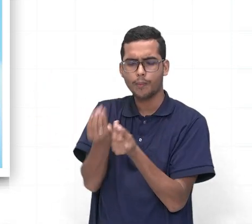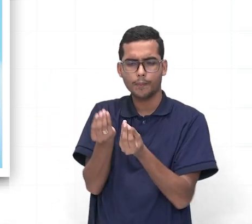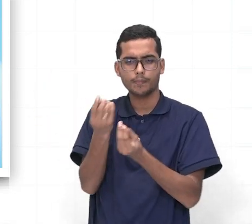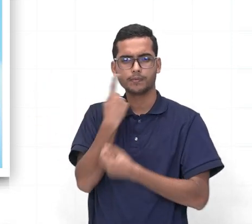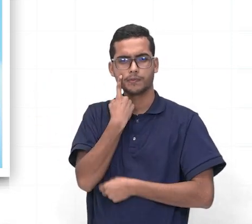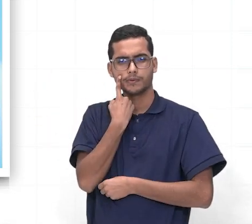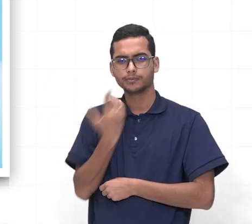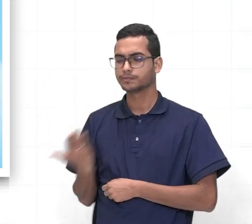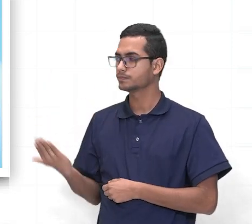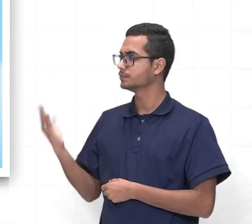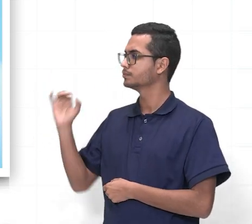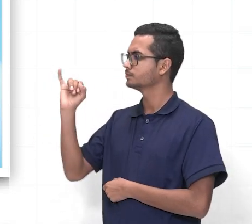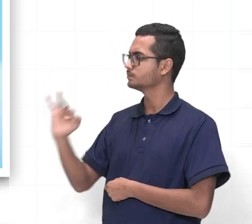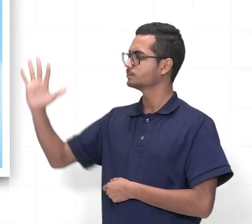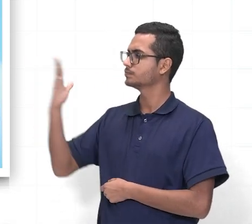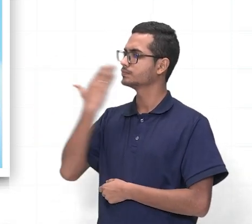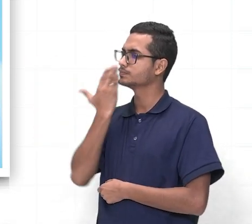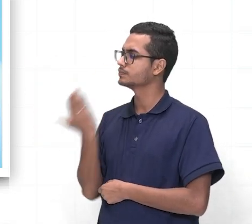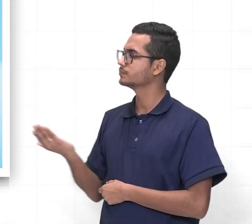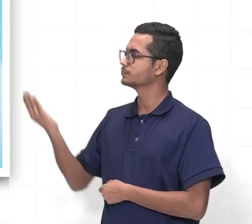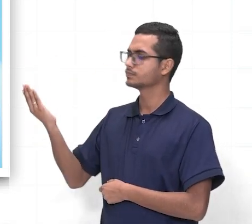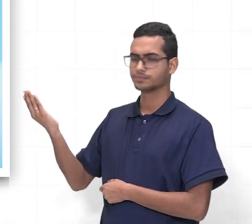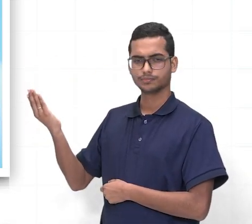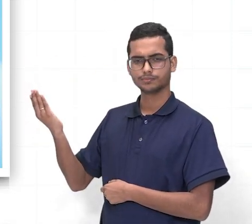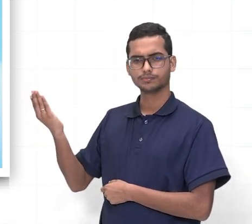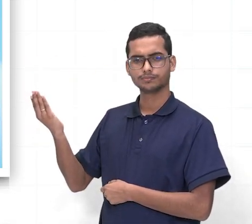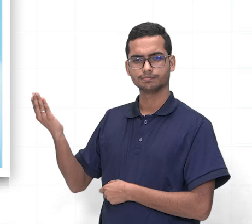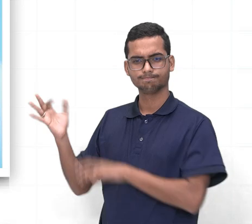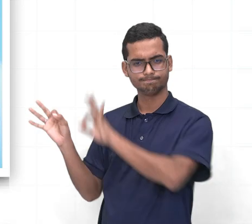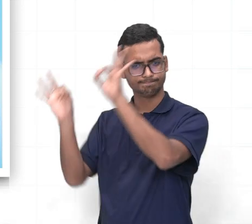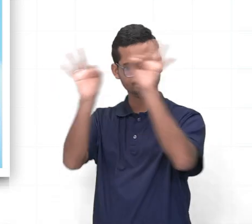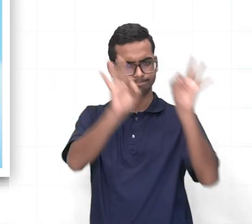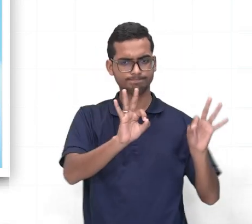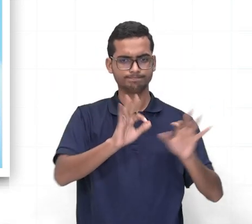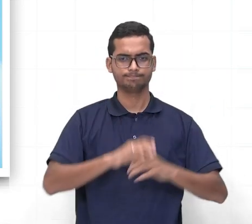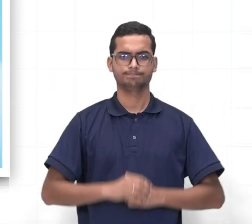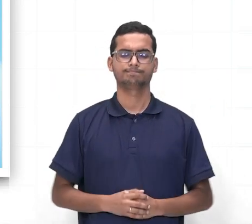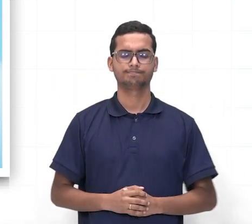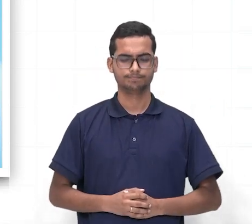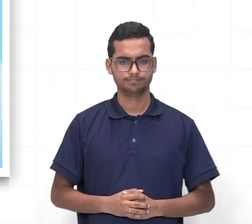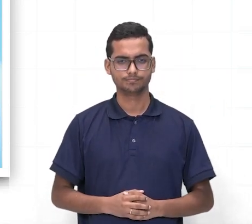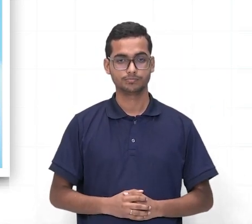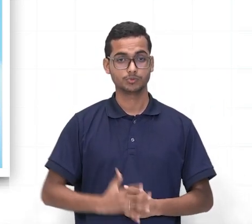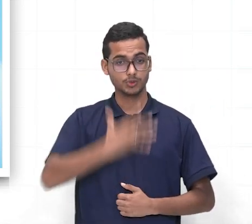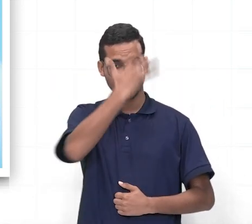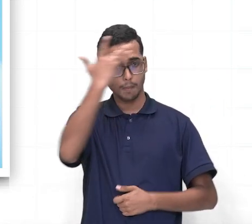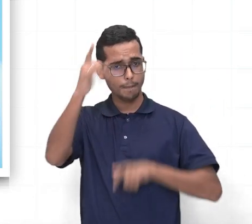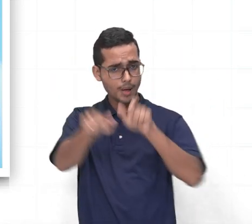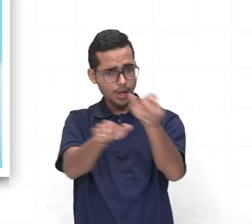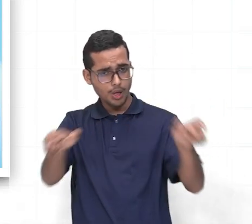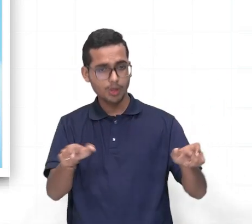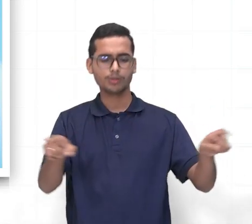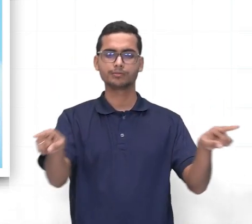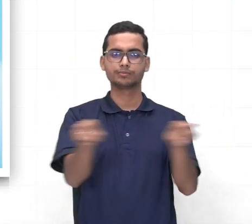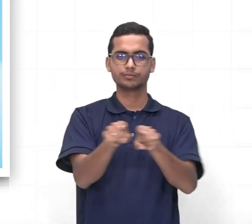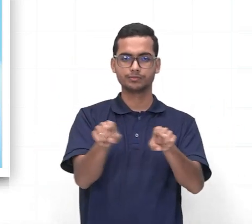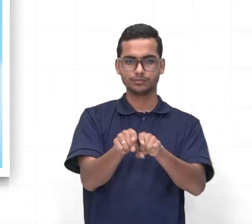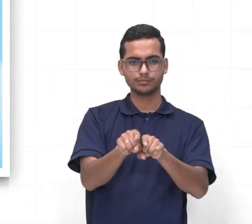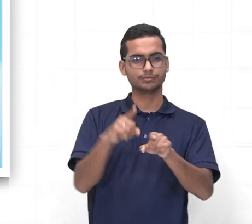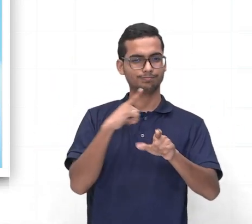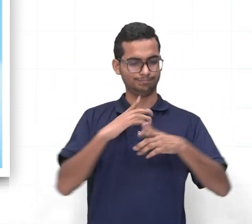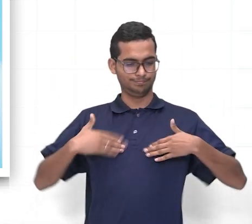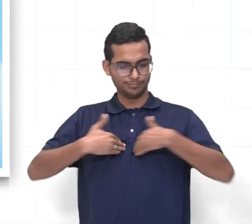a imagem a respeito daquilo, porque, olha, não só as pessoas, como elas ainda levam